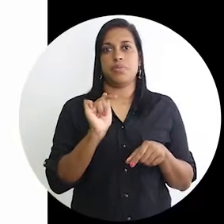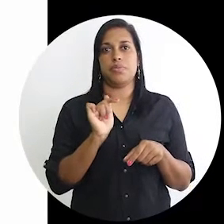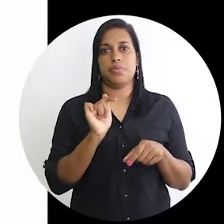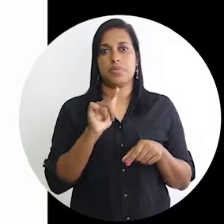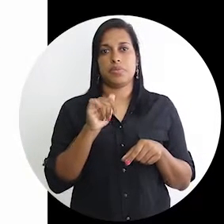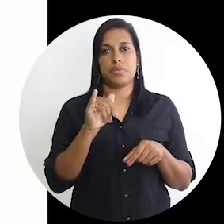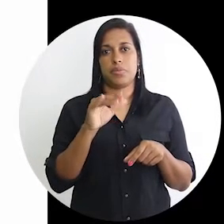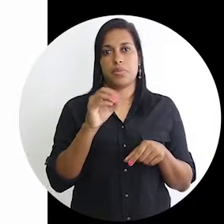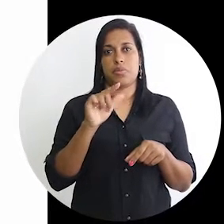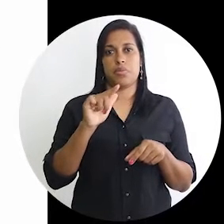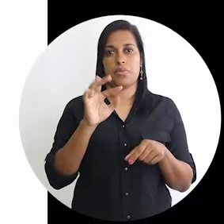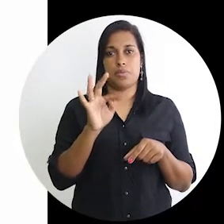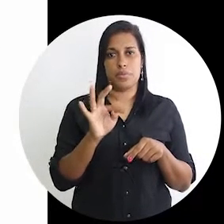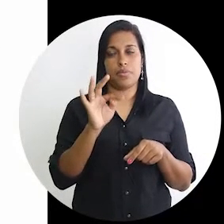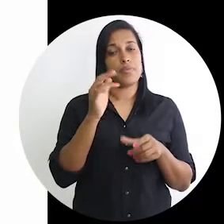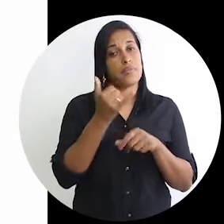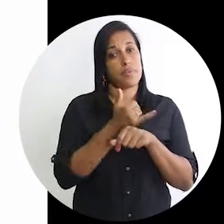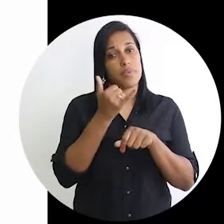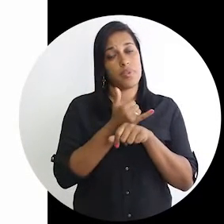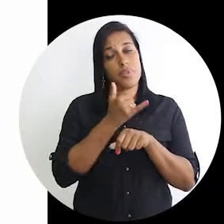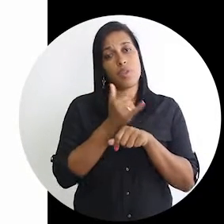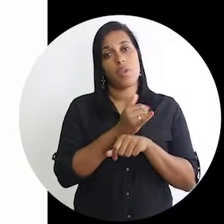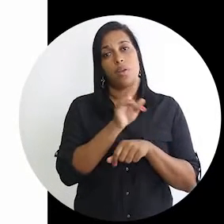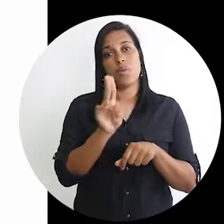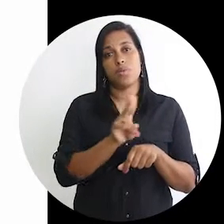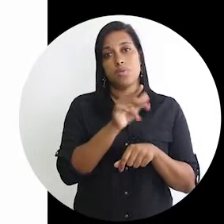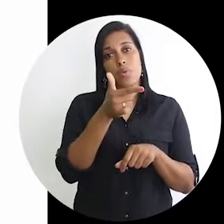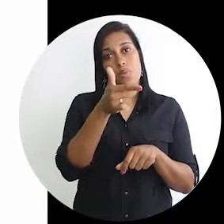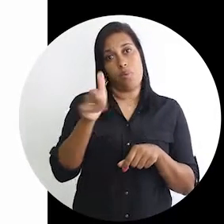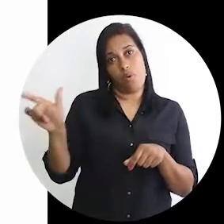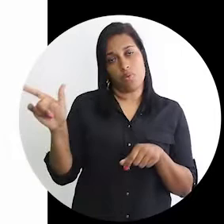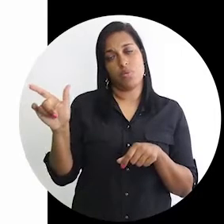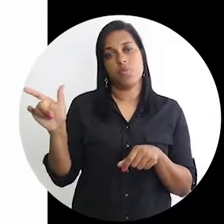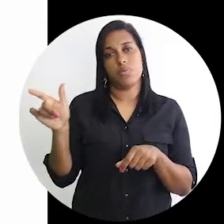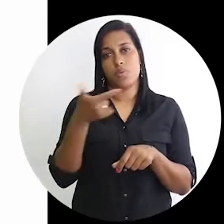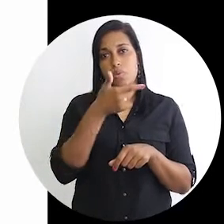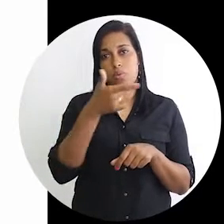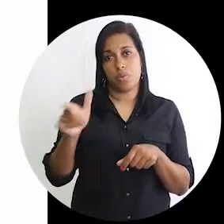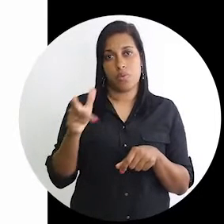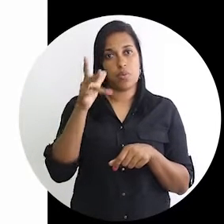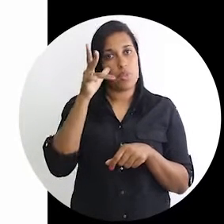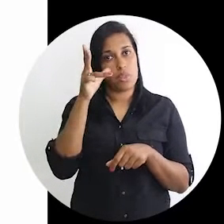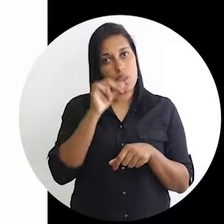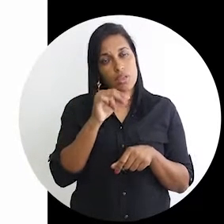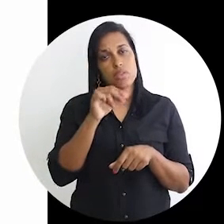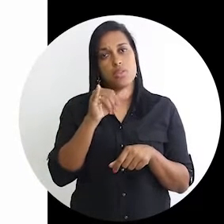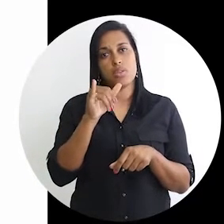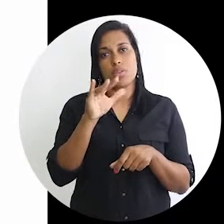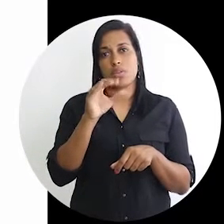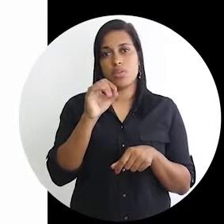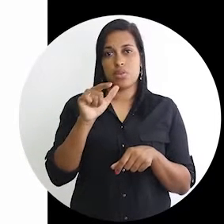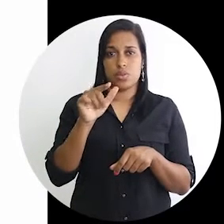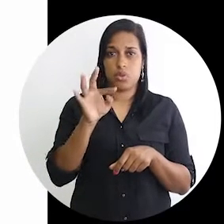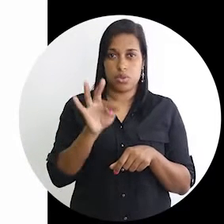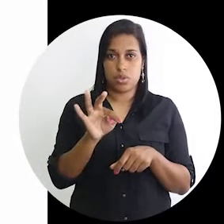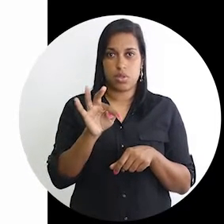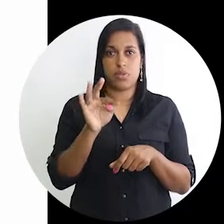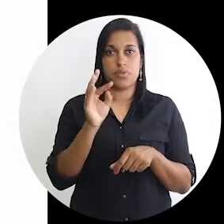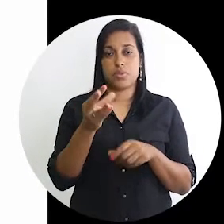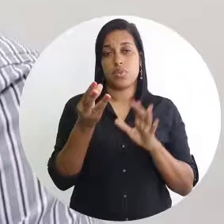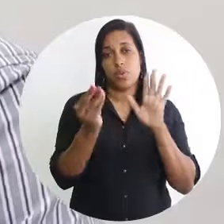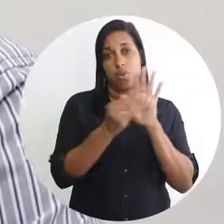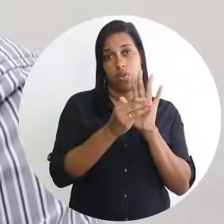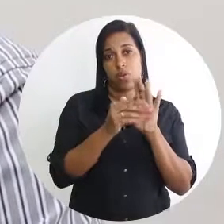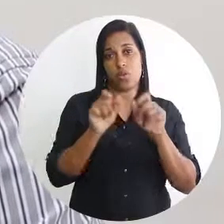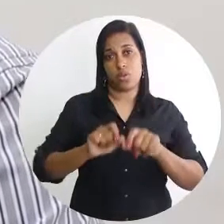absolute layout na sua aplicação. O ideal é você tentar usar um outro componente, um outro gerenciador de layout, de forma que você coloque os